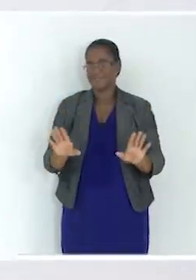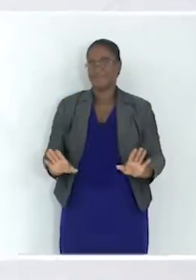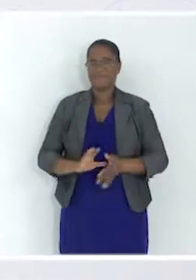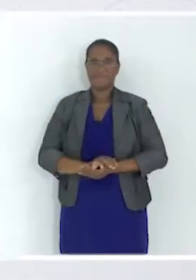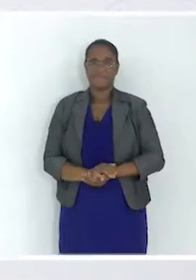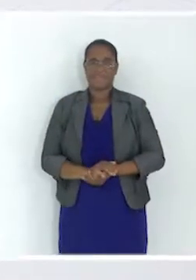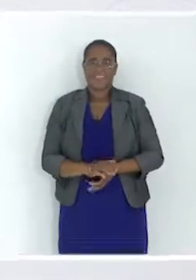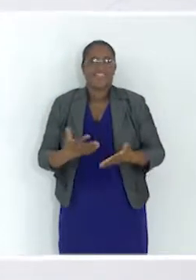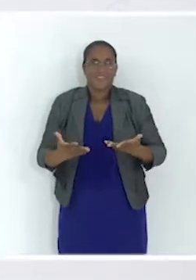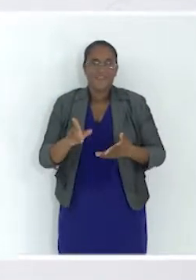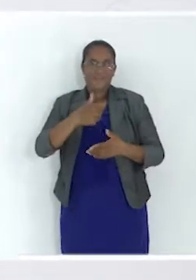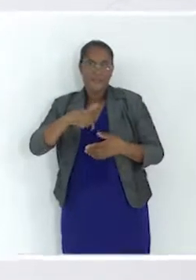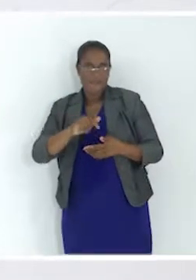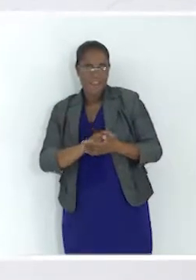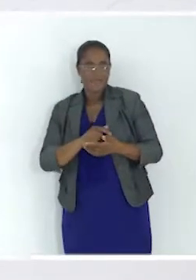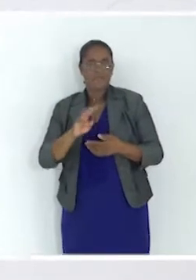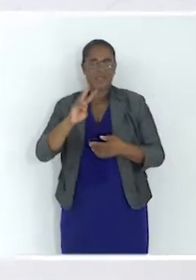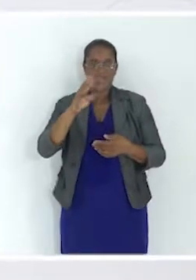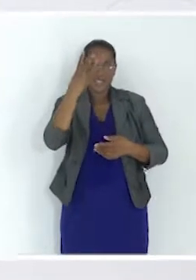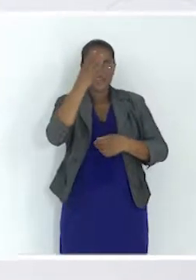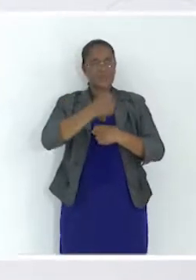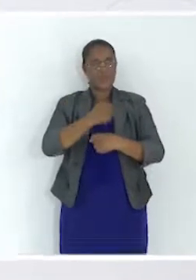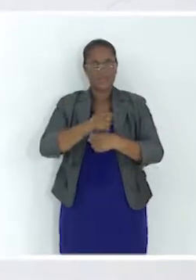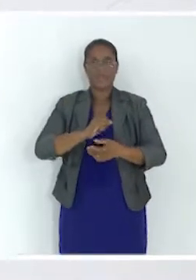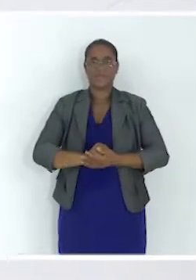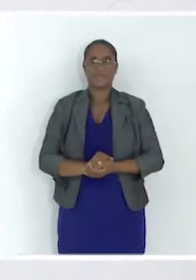terceiro exercício. Hoje é dia de exercício, né?